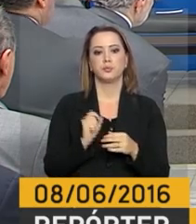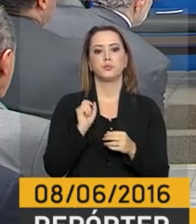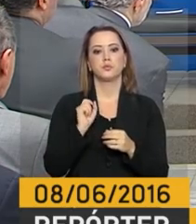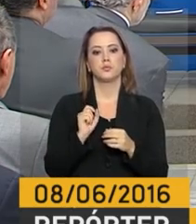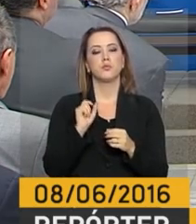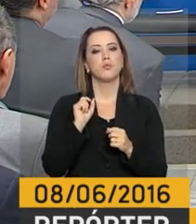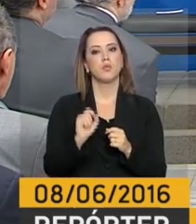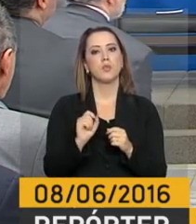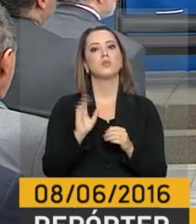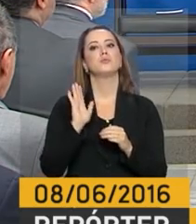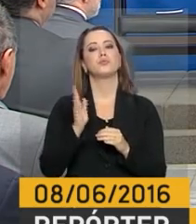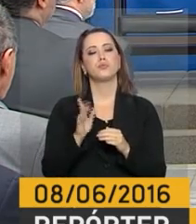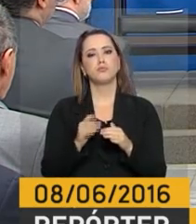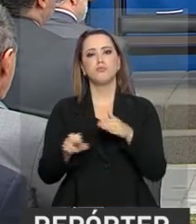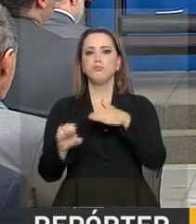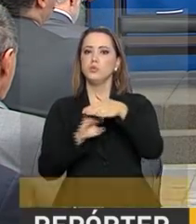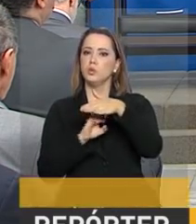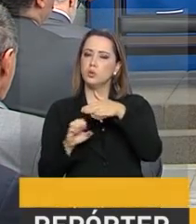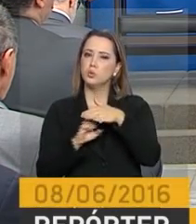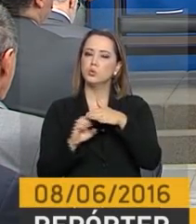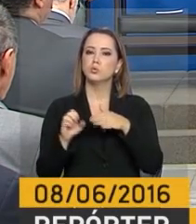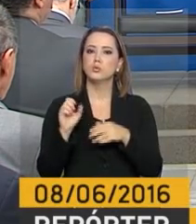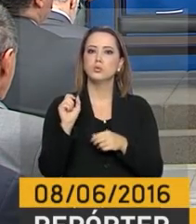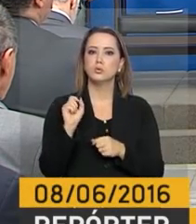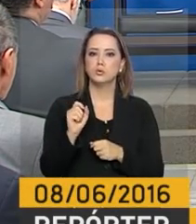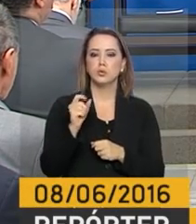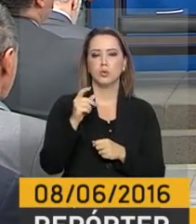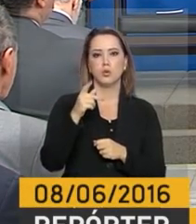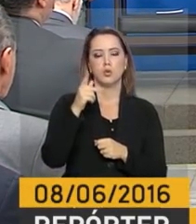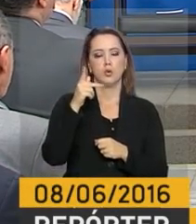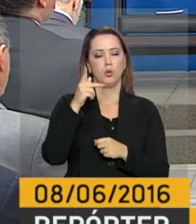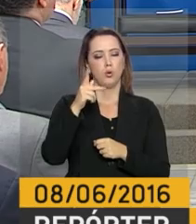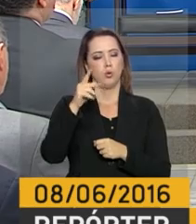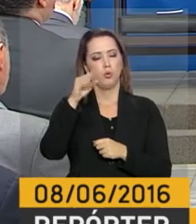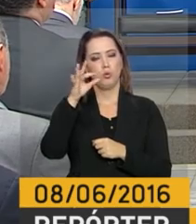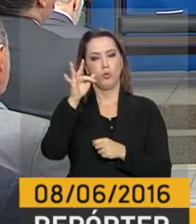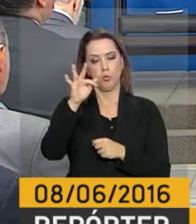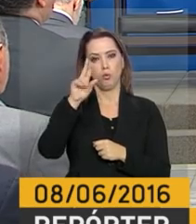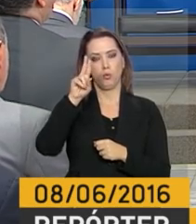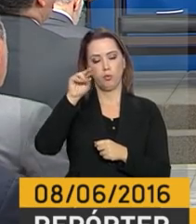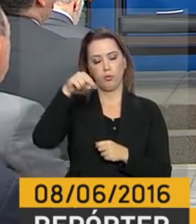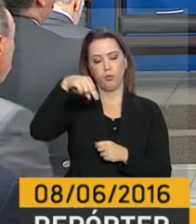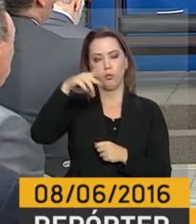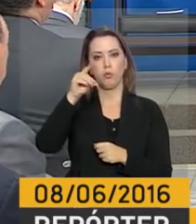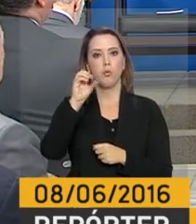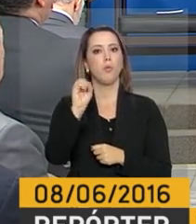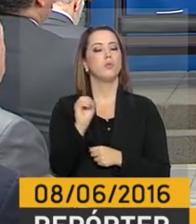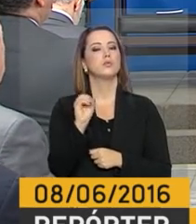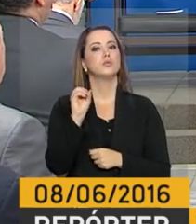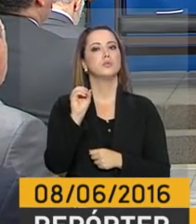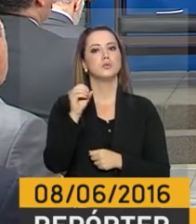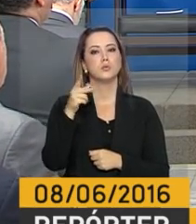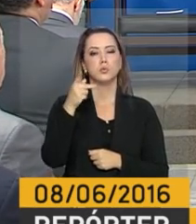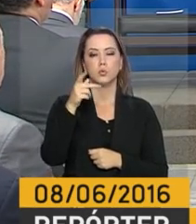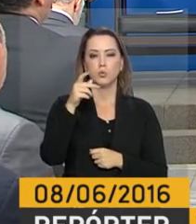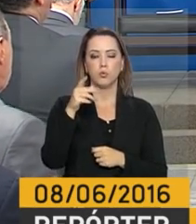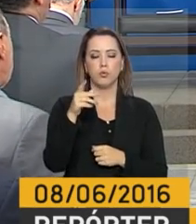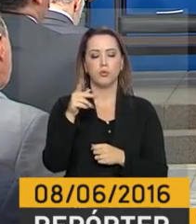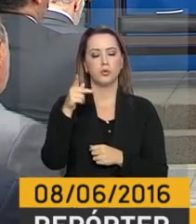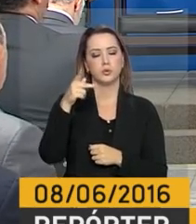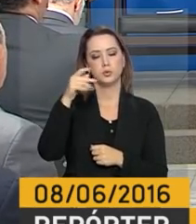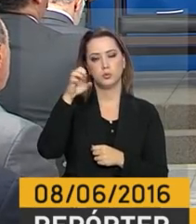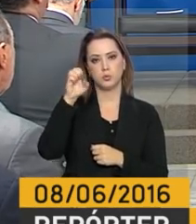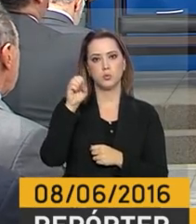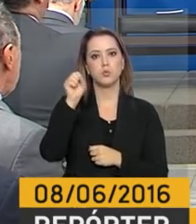governança dos fundos de pensão que administram quase 170 bilhões de reais que